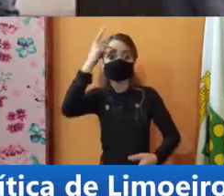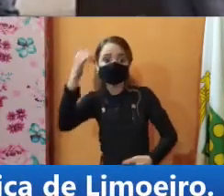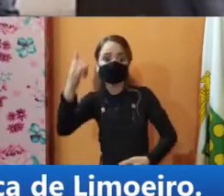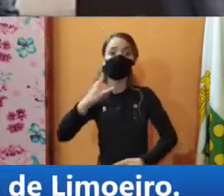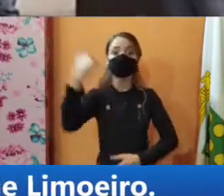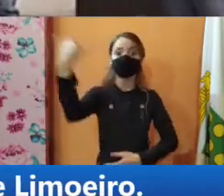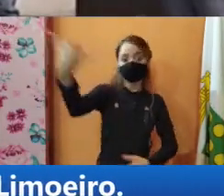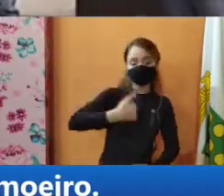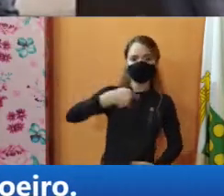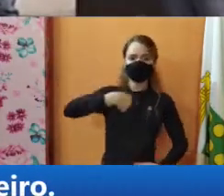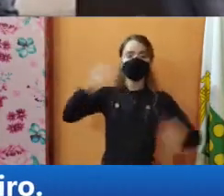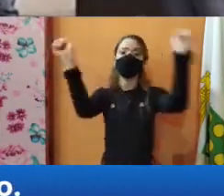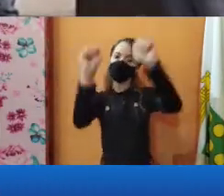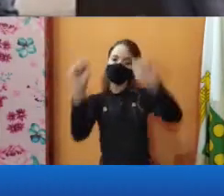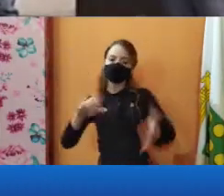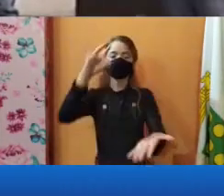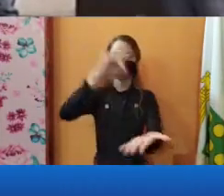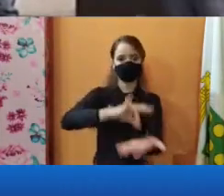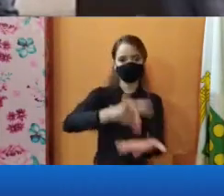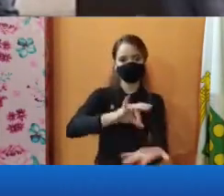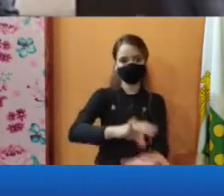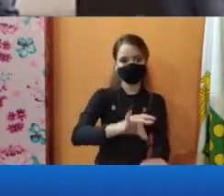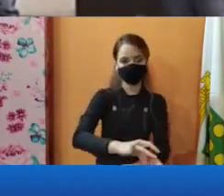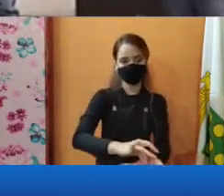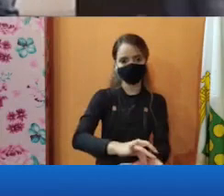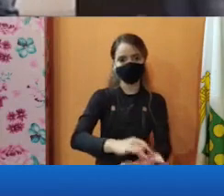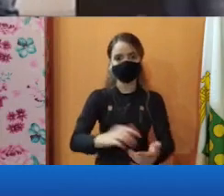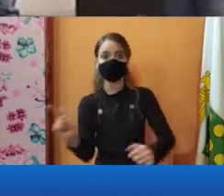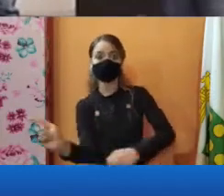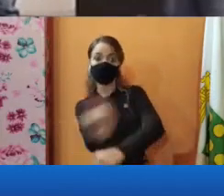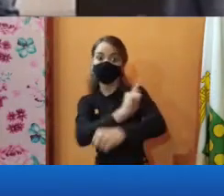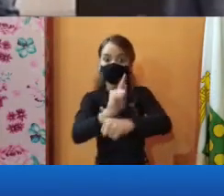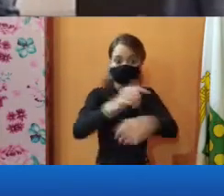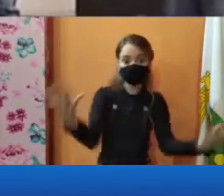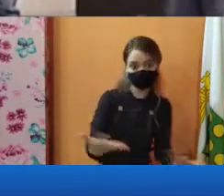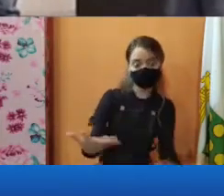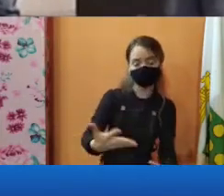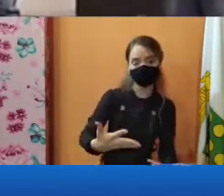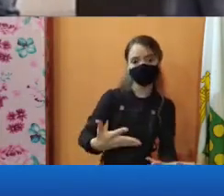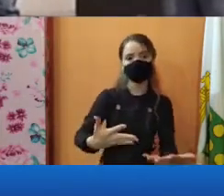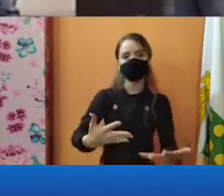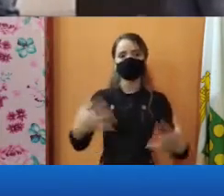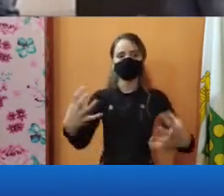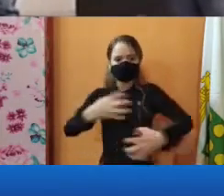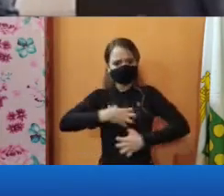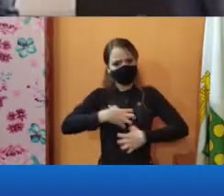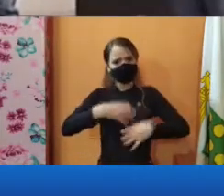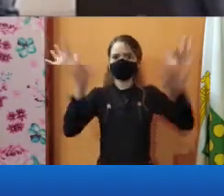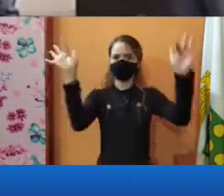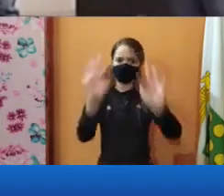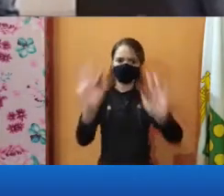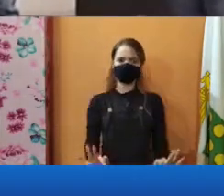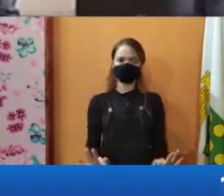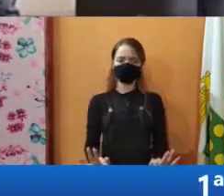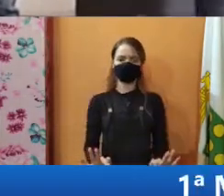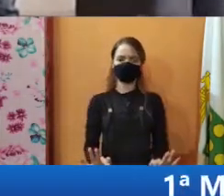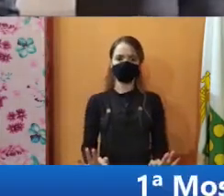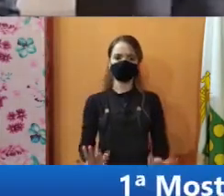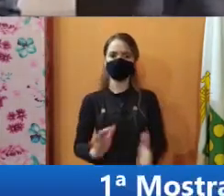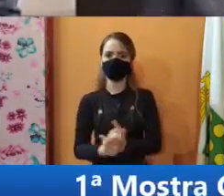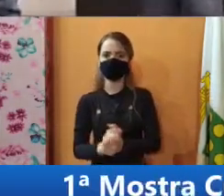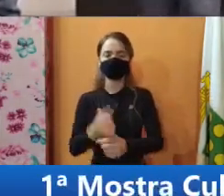eu também tenho que me ver como artista. E é isso que essa gestão faz a gente sentir. Porque, assim, Dodinha sem palavras.